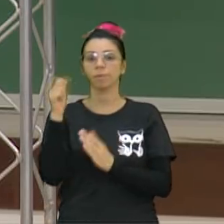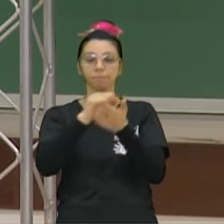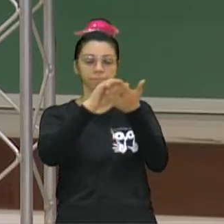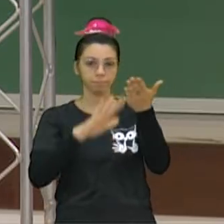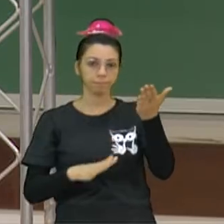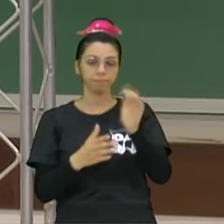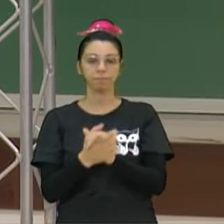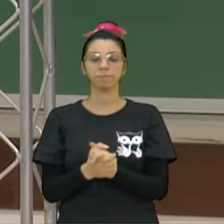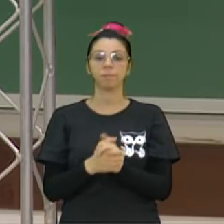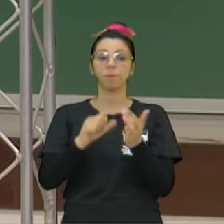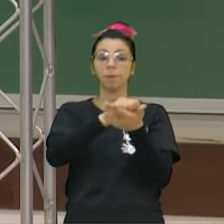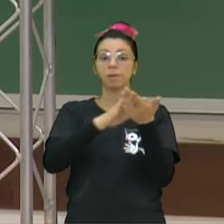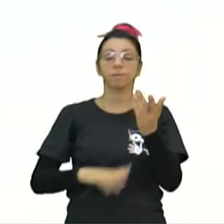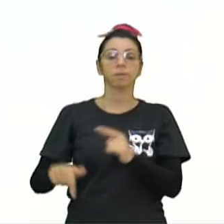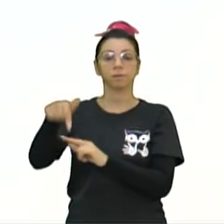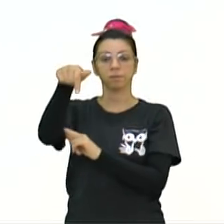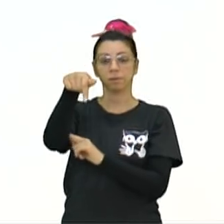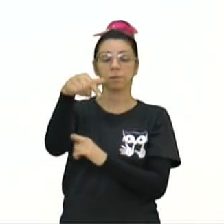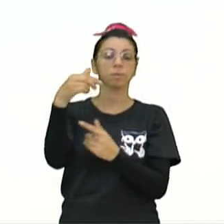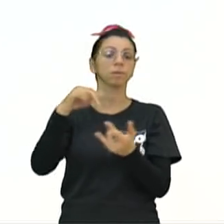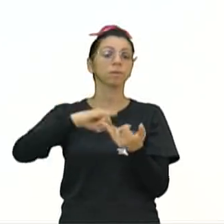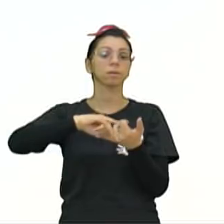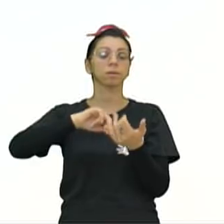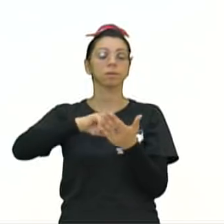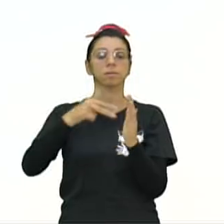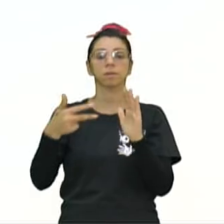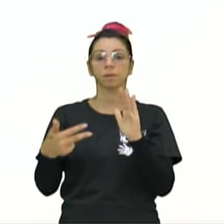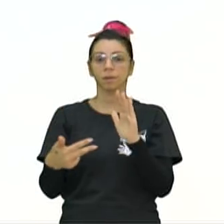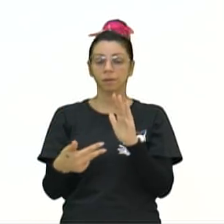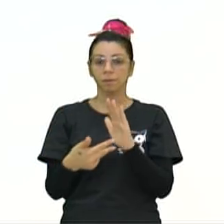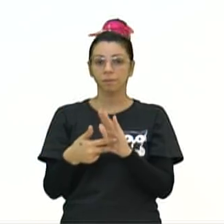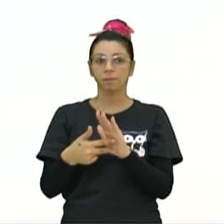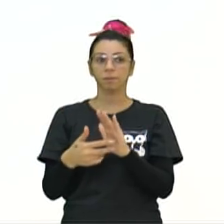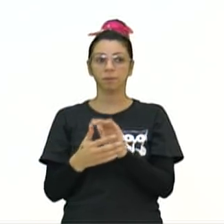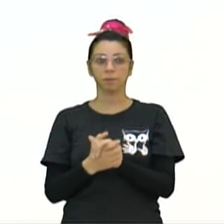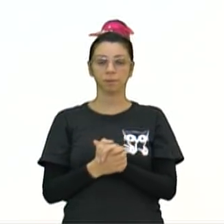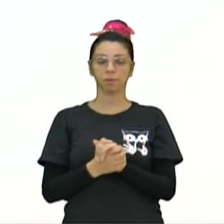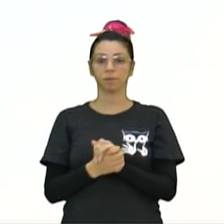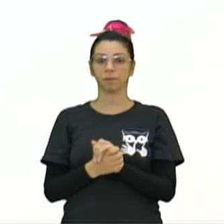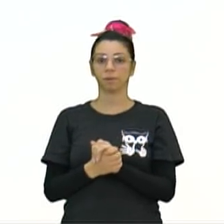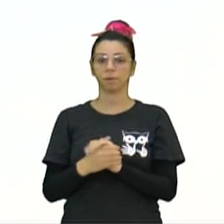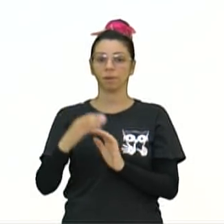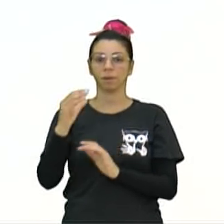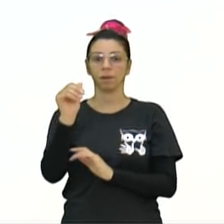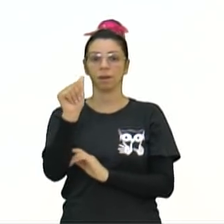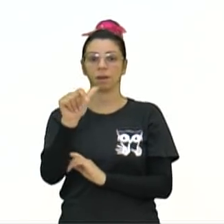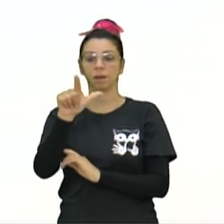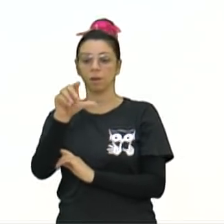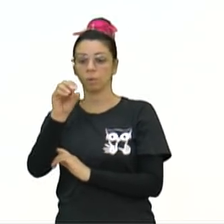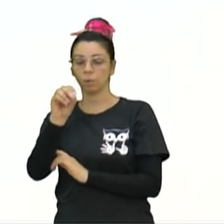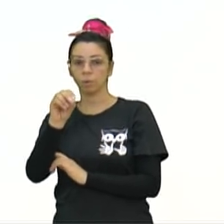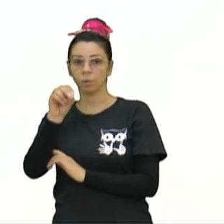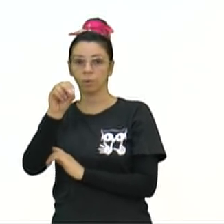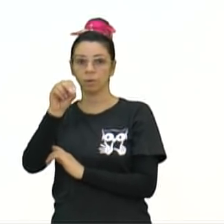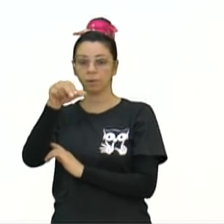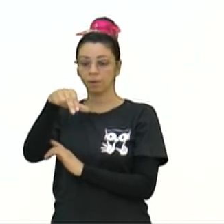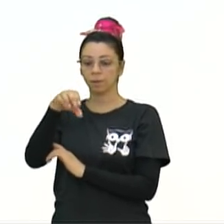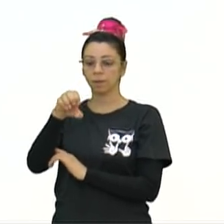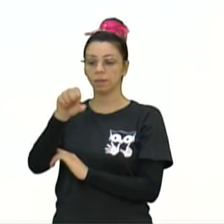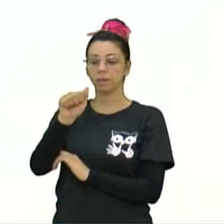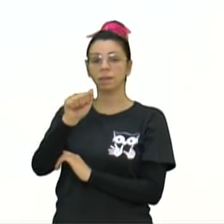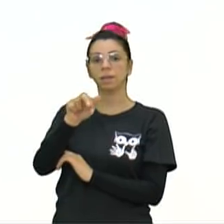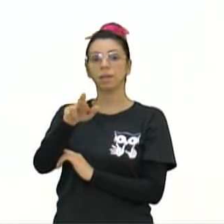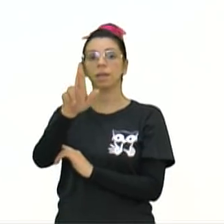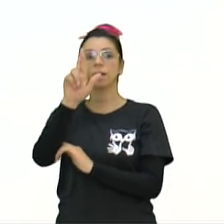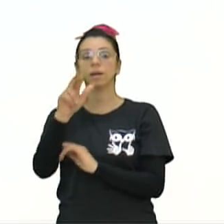No exercício 7, o que significa caluniar alguém? Alternativa A, disseminar mentiras sobre alguém. B,